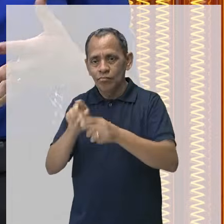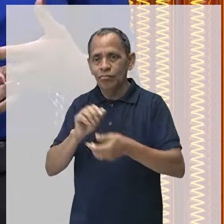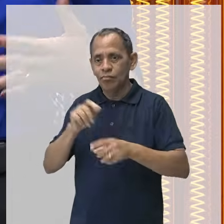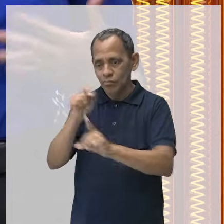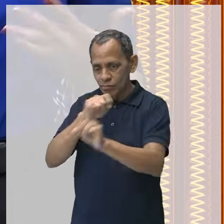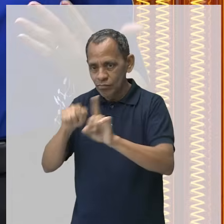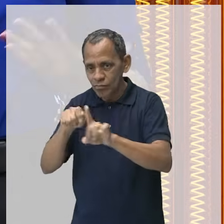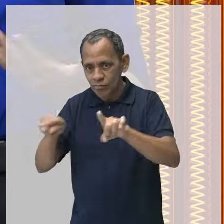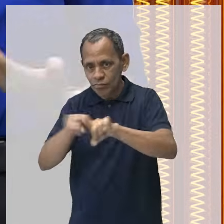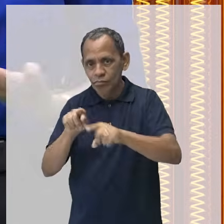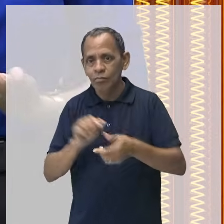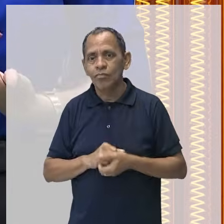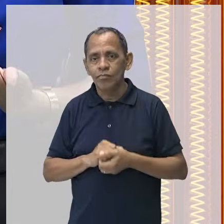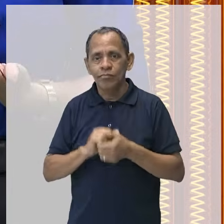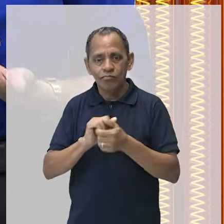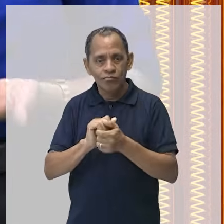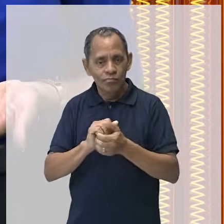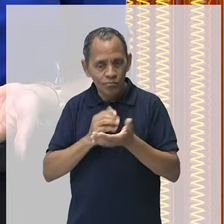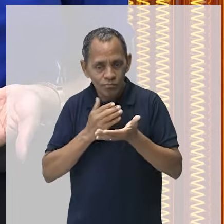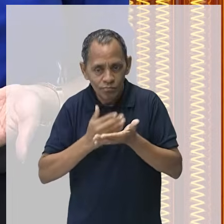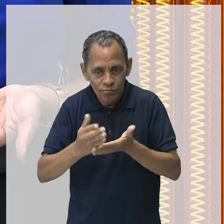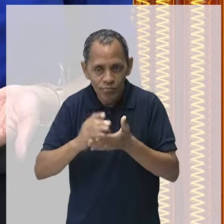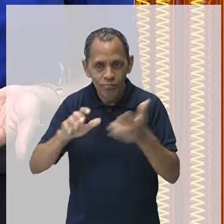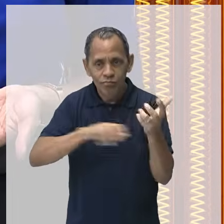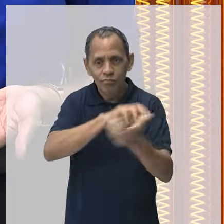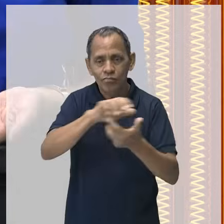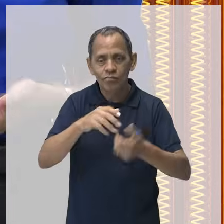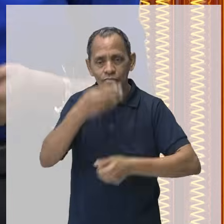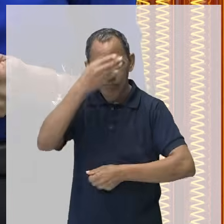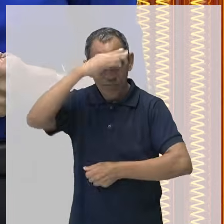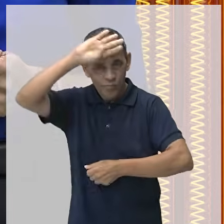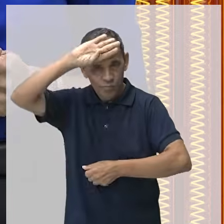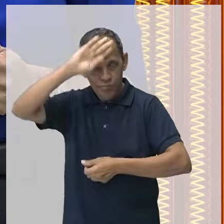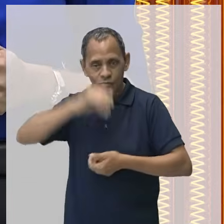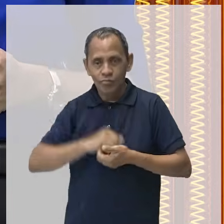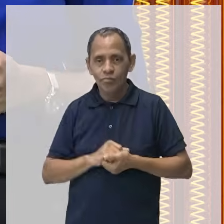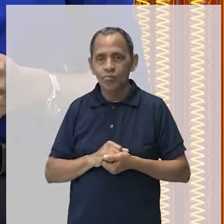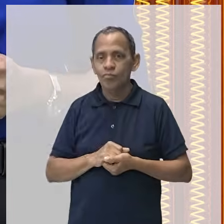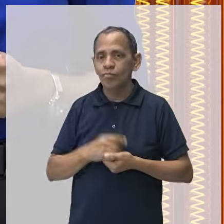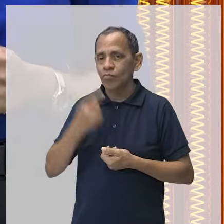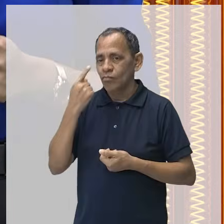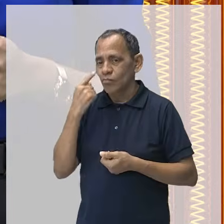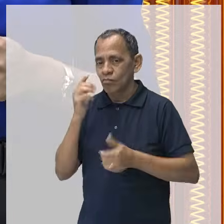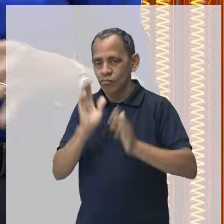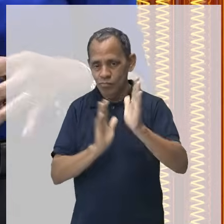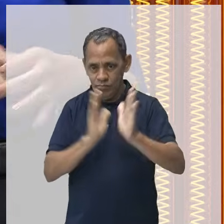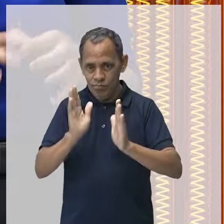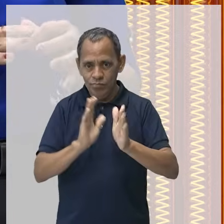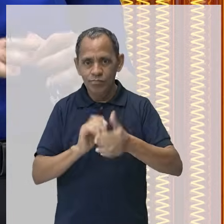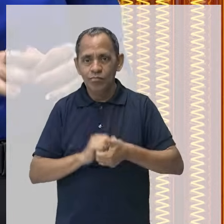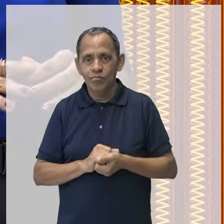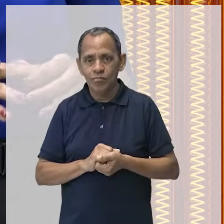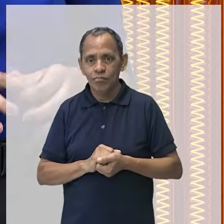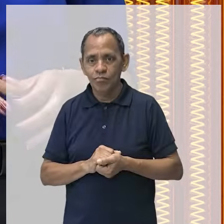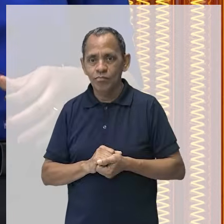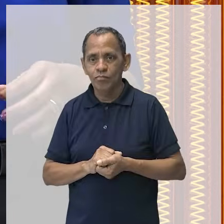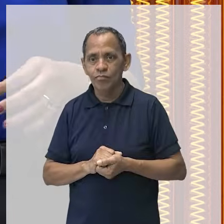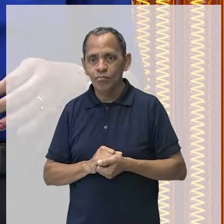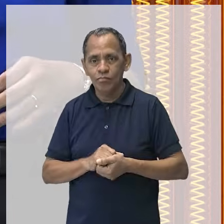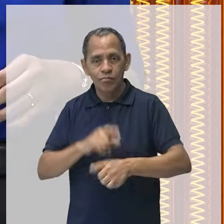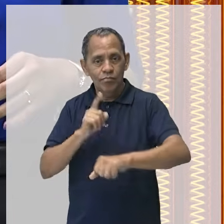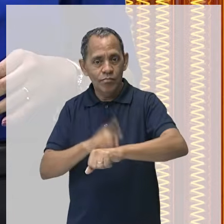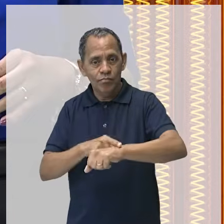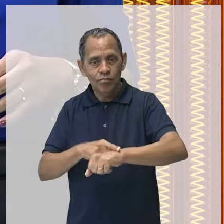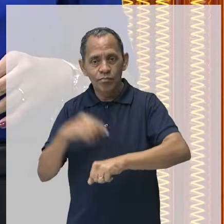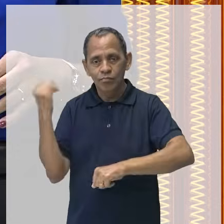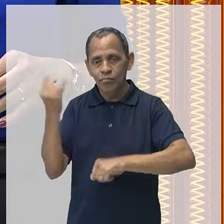foi aí palco para que houvesse a eclosão desta revolução em Cuba. Vamos lá. Né? Essa revolução foi um